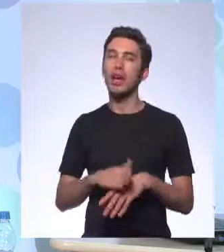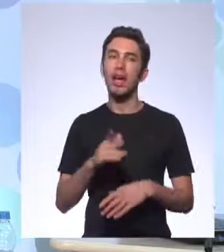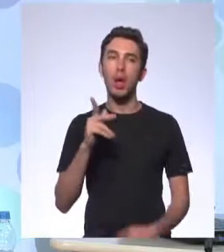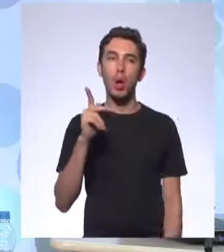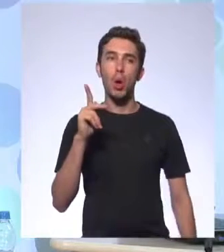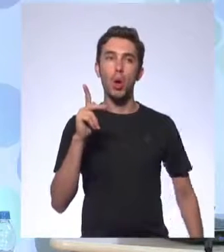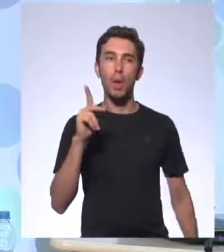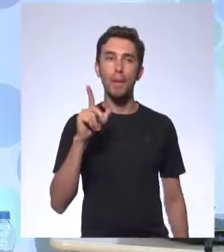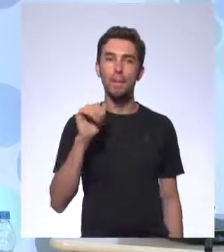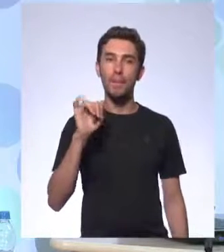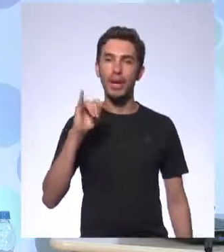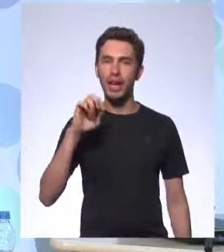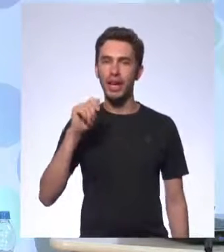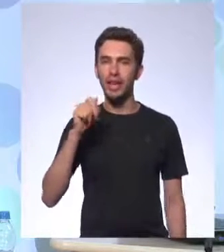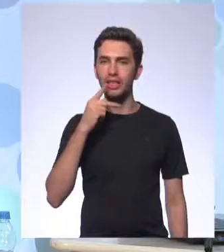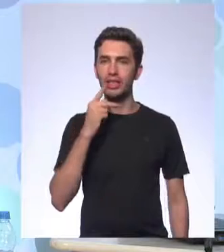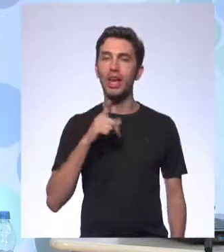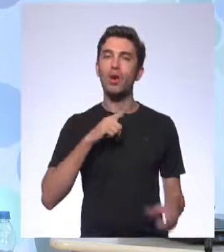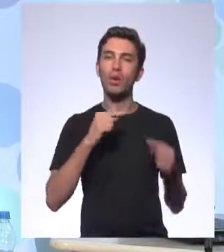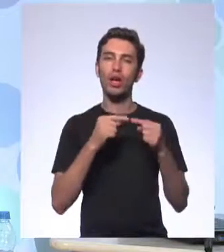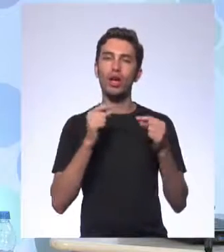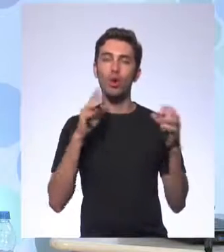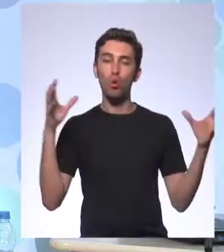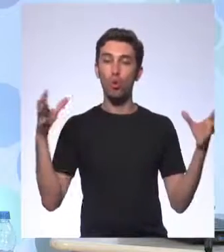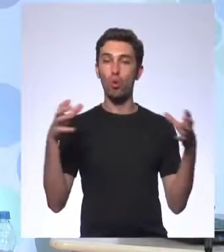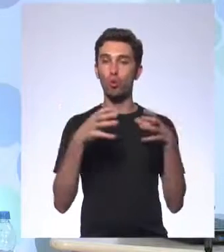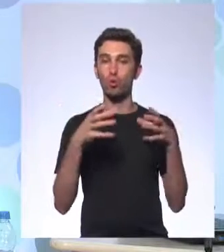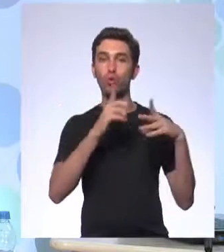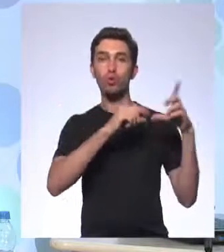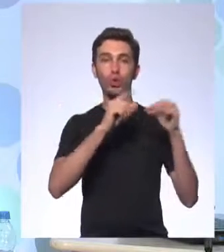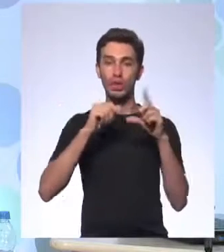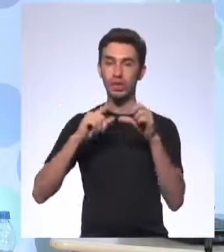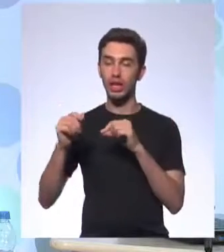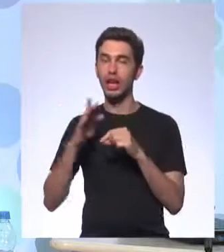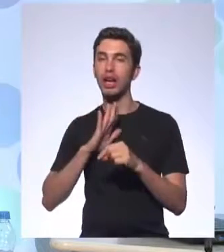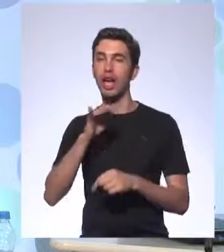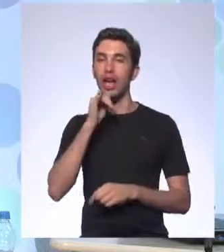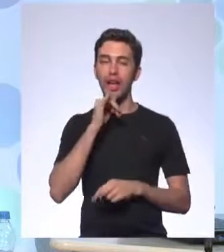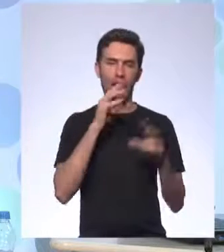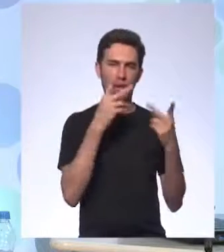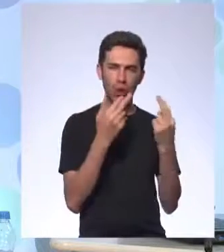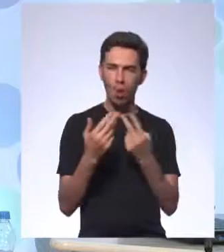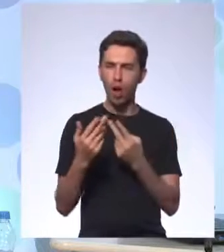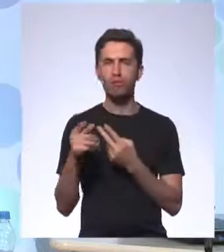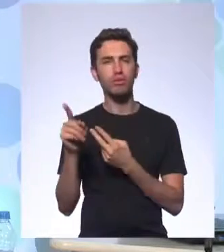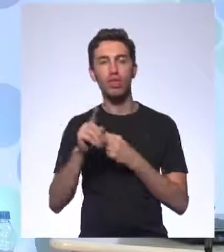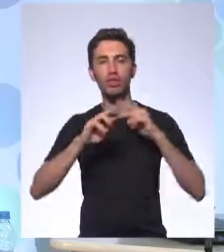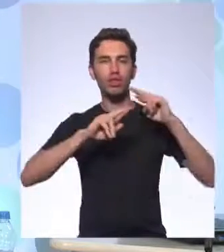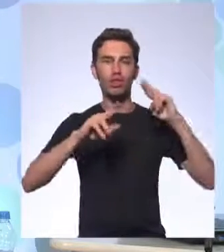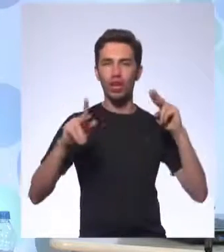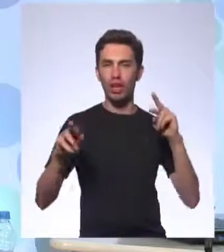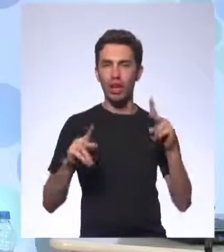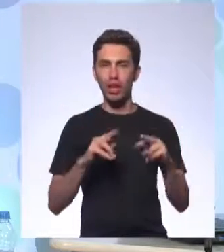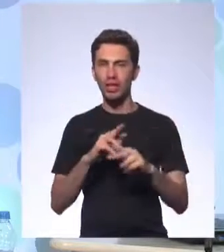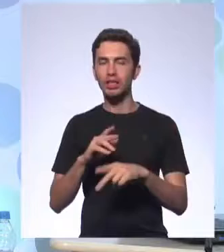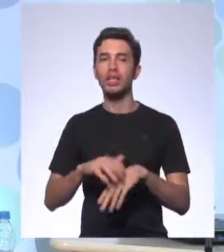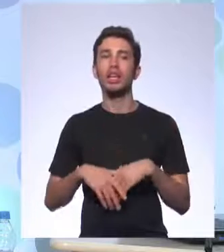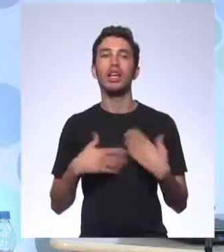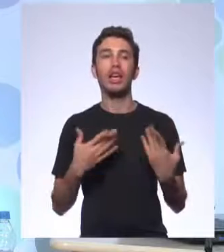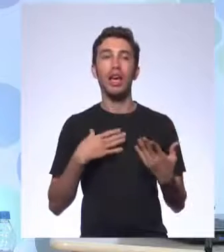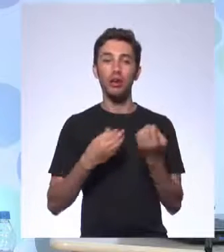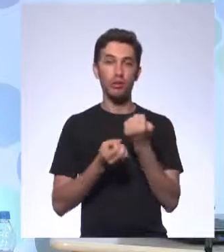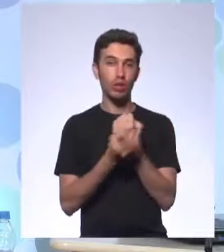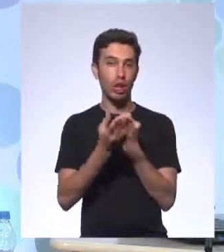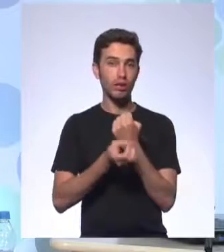são estrelas, mas são vários tipos de estrela, né, de vários tamanhos, envolve aglomerado e tudo mais. Eu não vou dar o spoiler, não preciso tomar cuidado para não dar